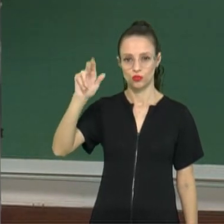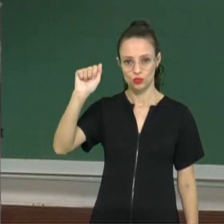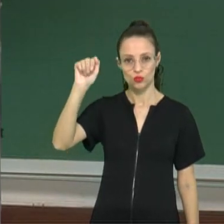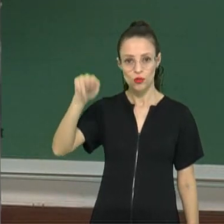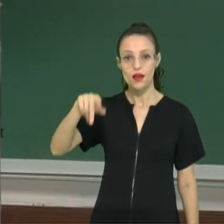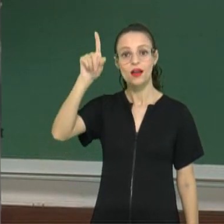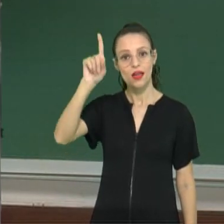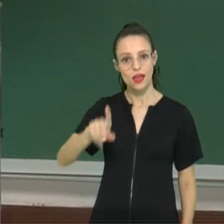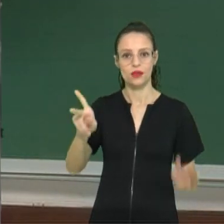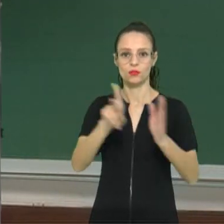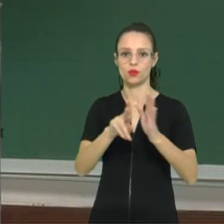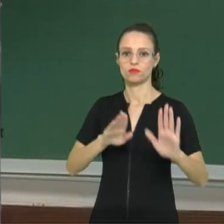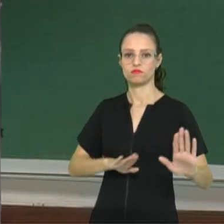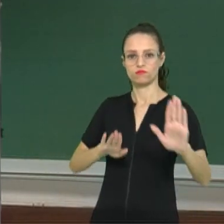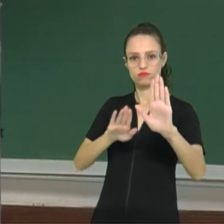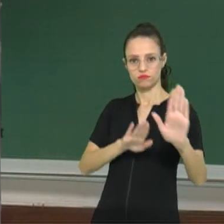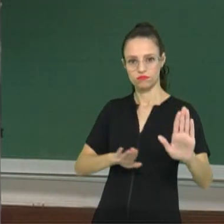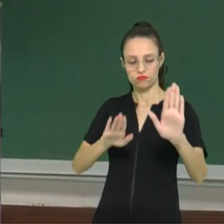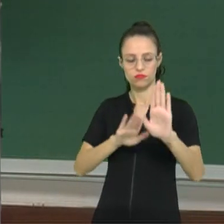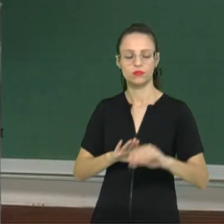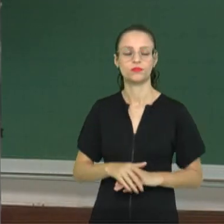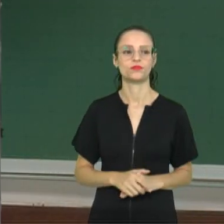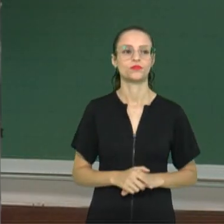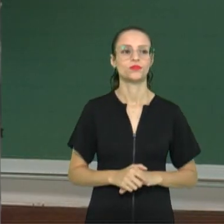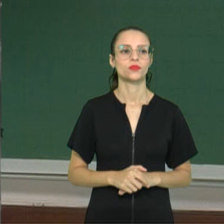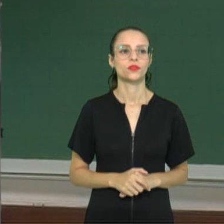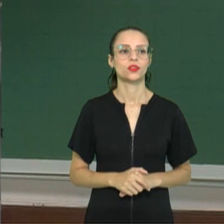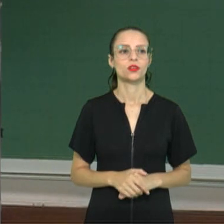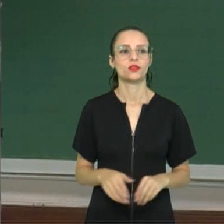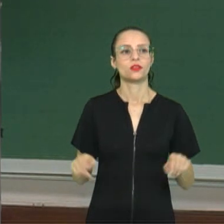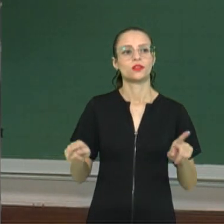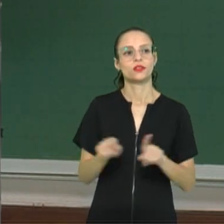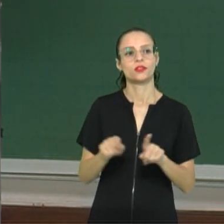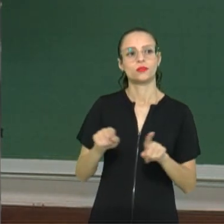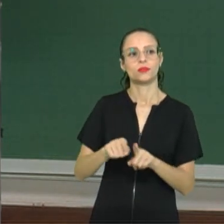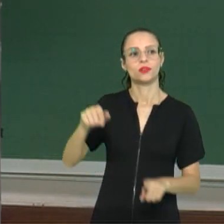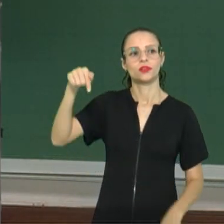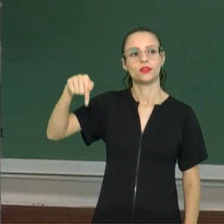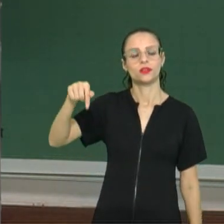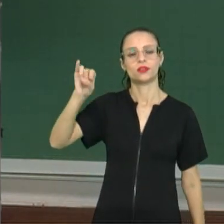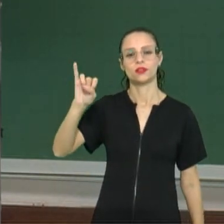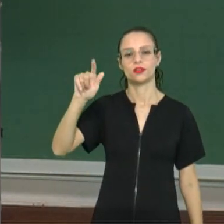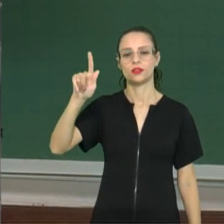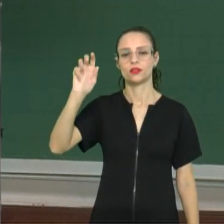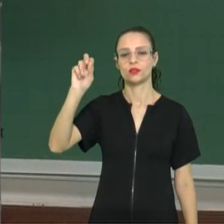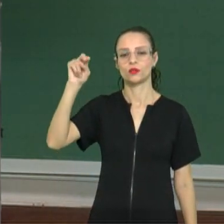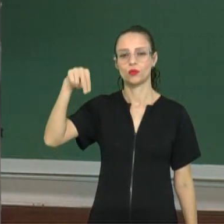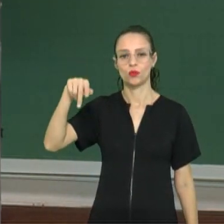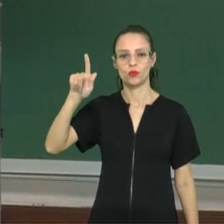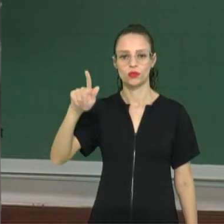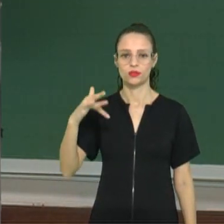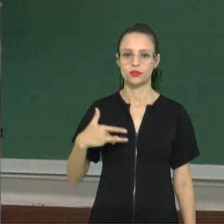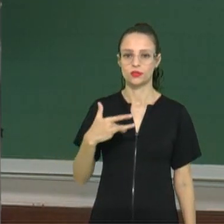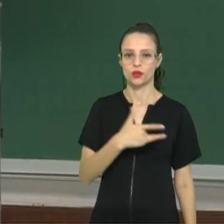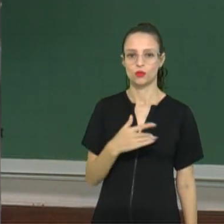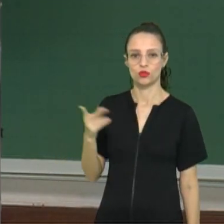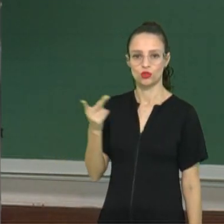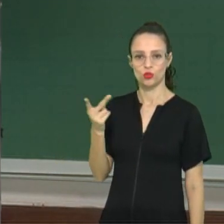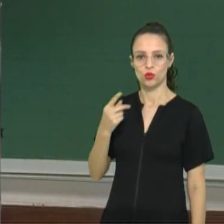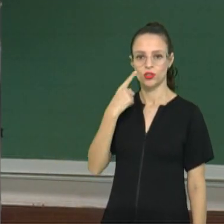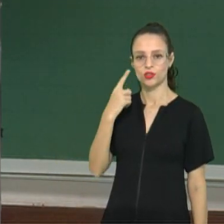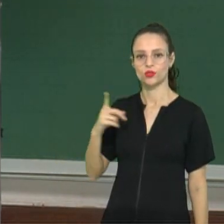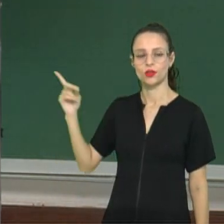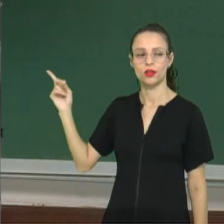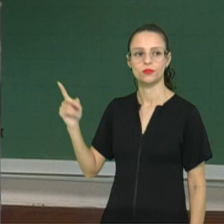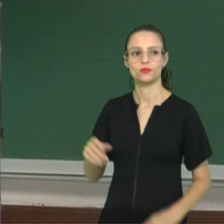né, é uma modalidade de Kung Fu que não existe combate, né? E também temos o Qigong Saúde, né? Então são 2 manifestações, aqui está retratado para